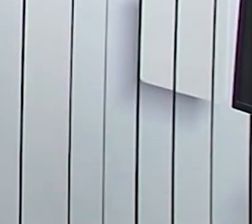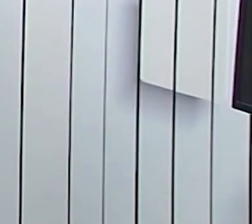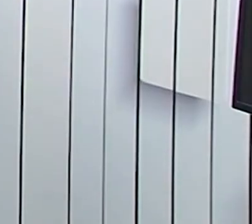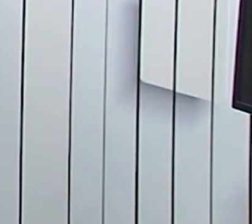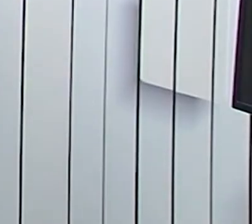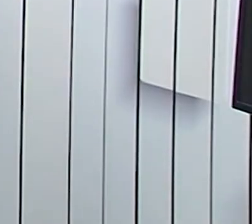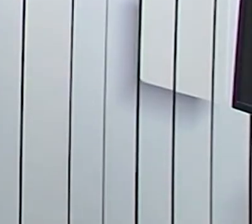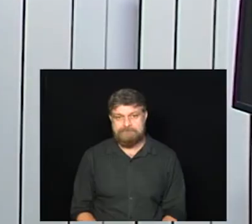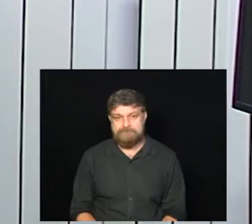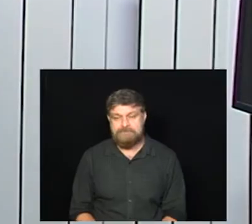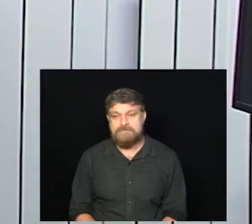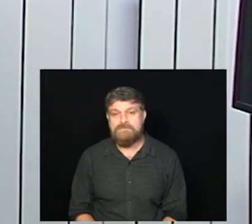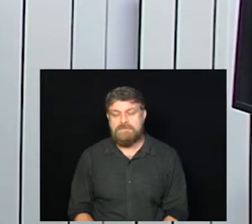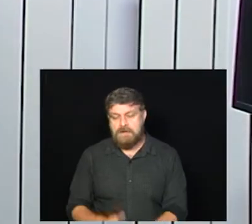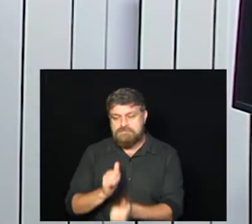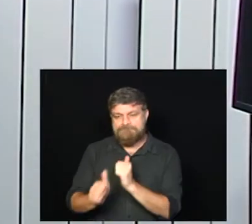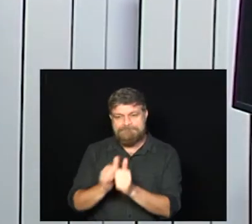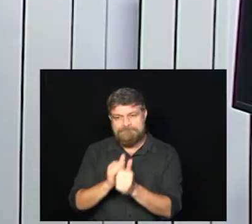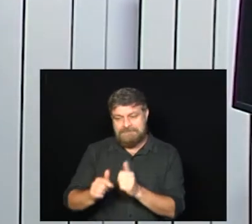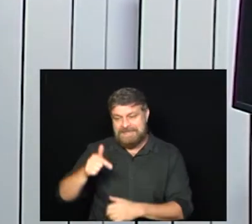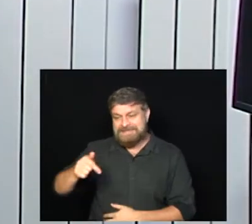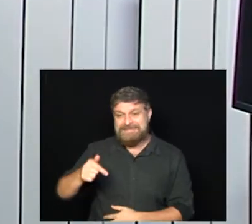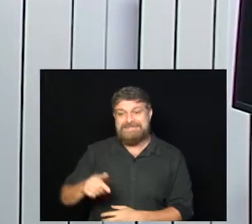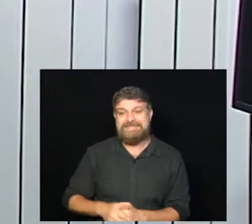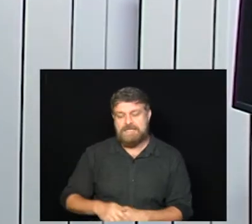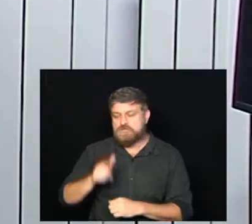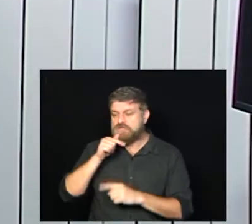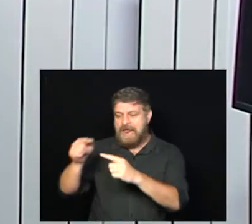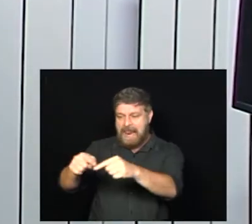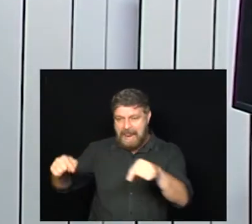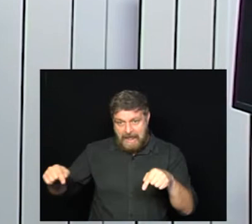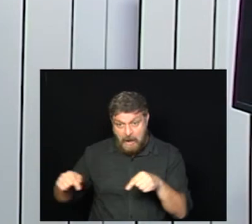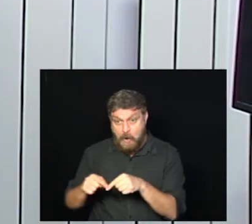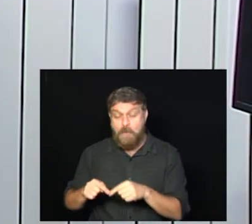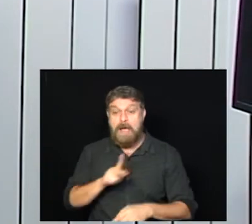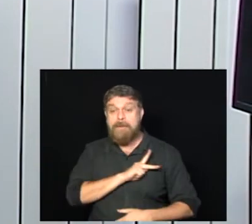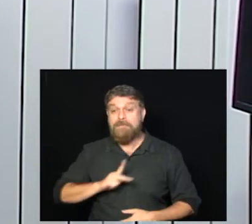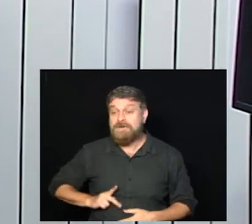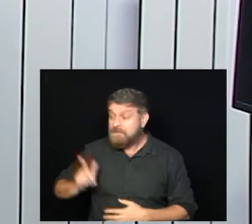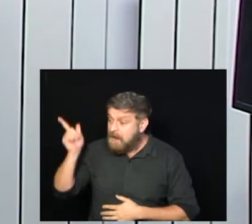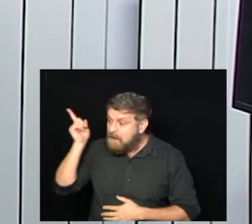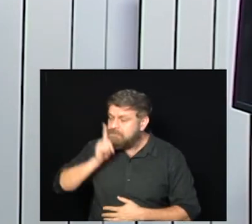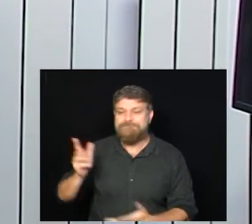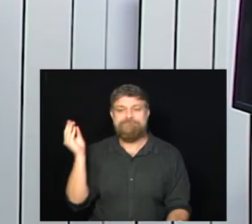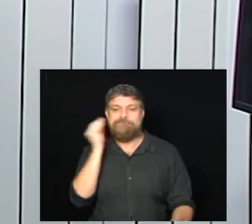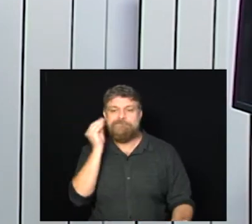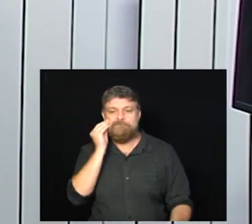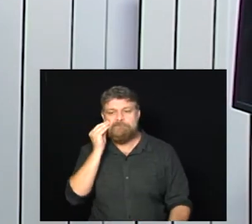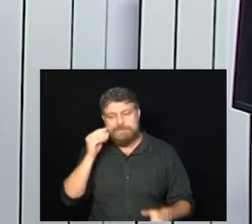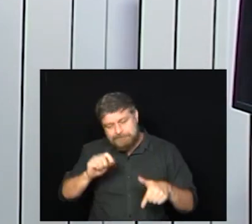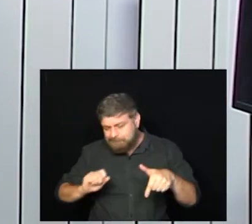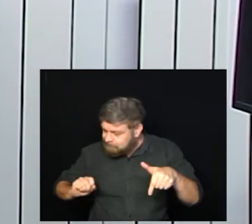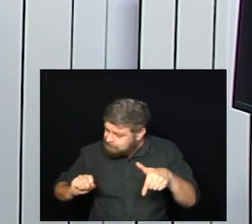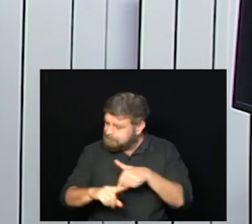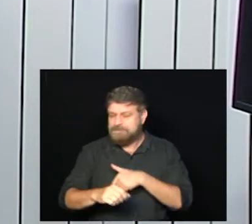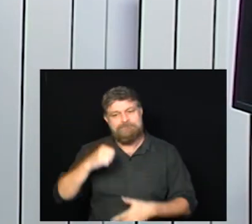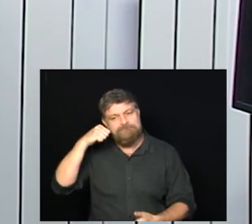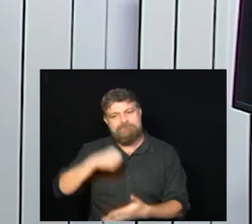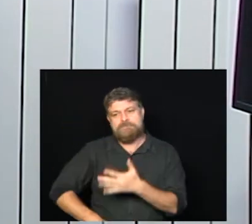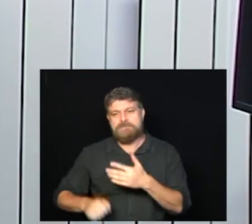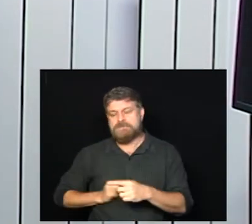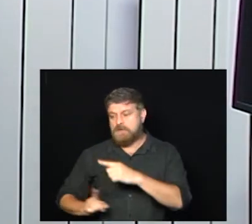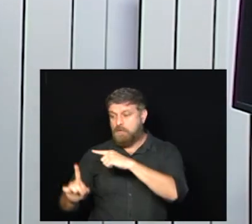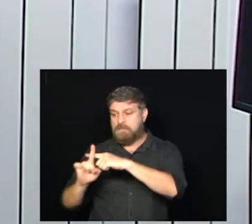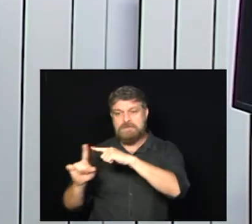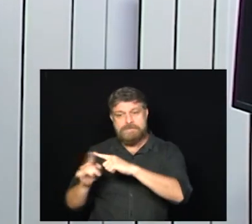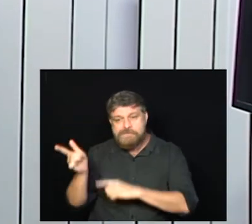Jogando em Sete Lagoas, a Ponte Preta até teve oportunidades. Não conseguiu balançar as redes, então o Cruzeiro foi